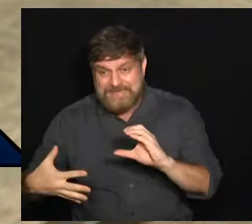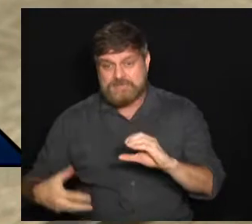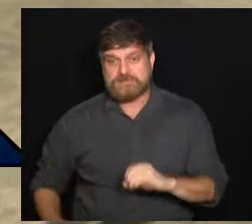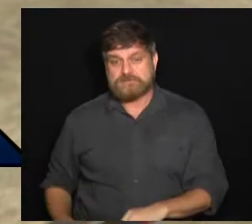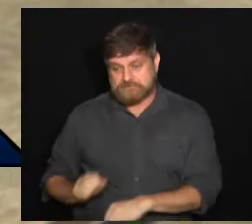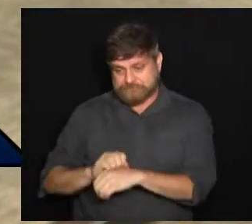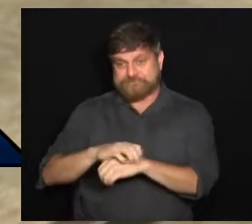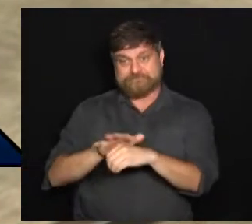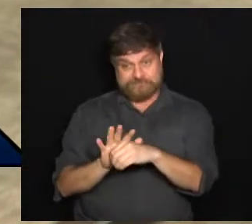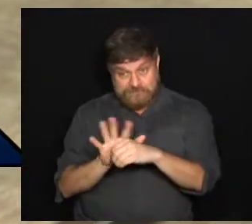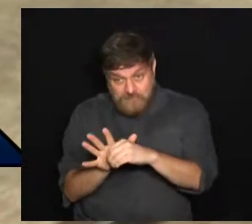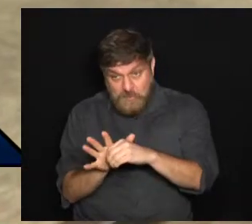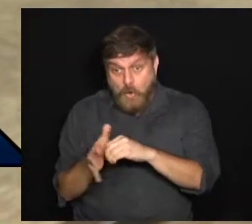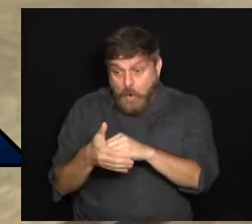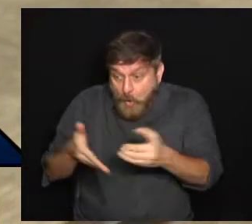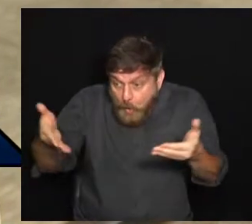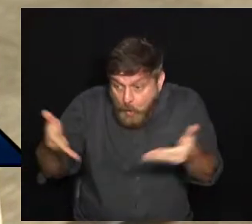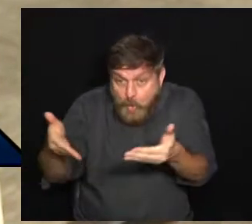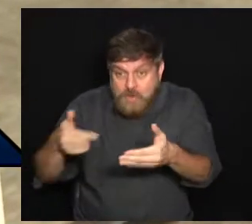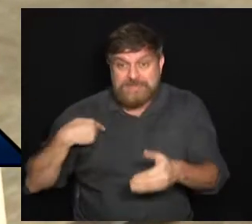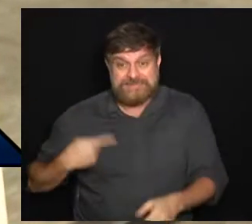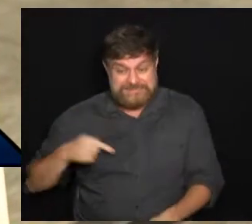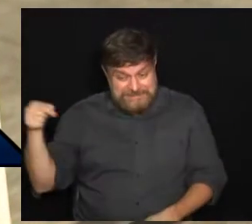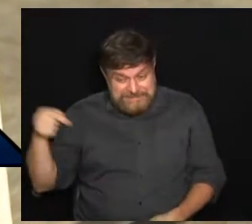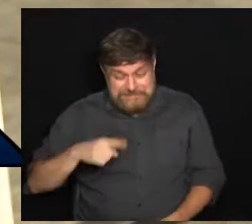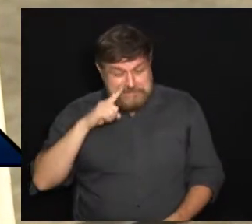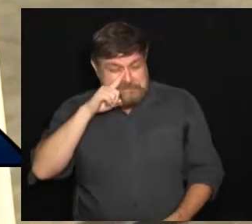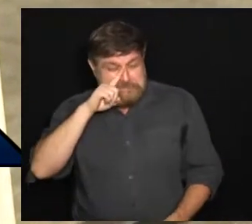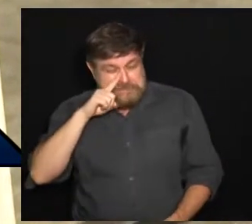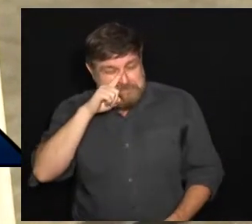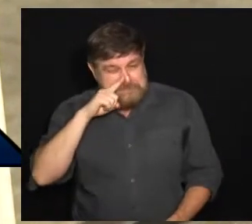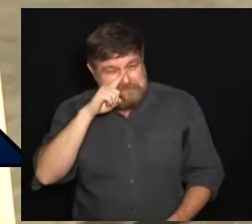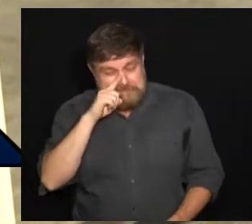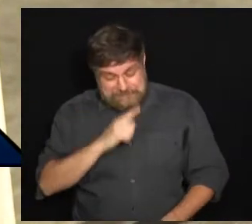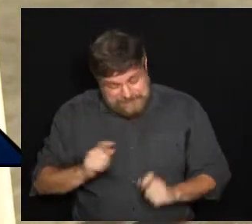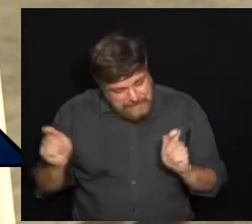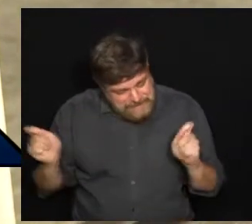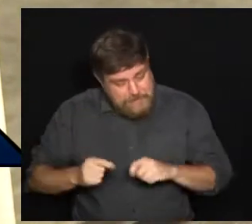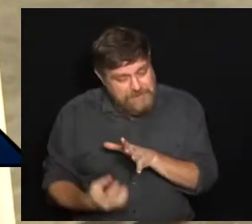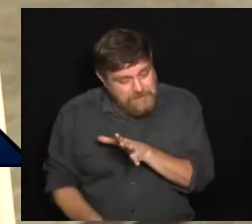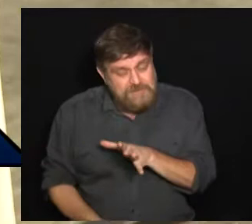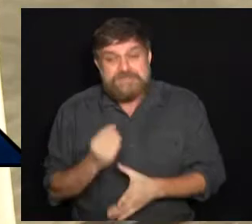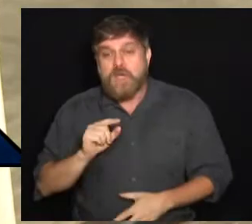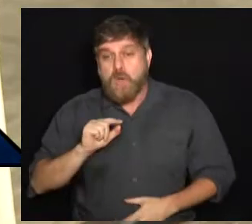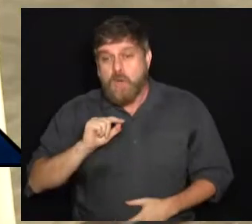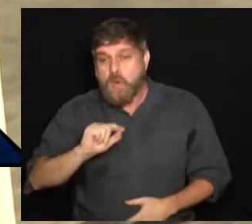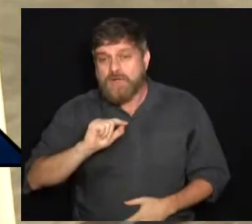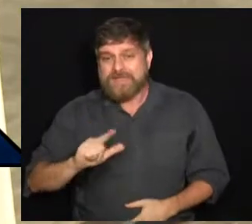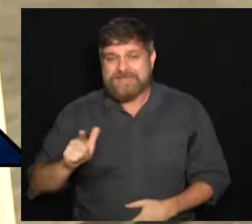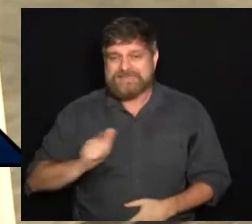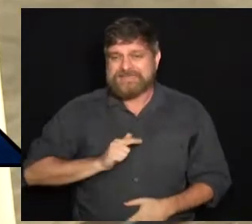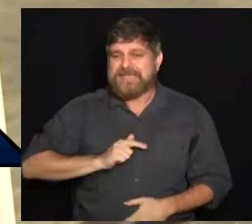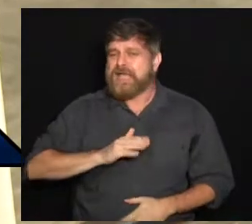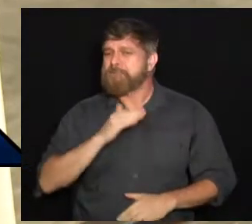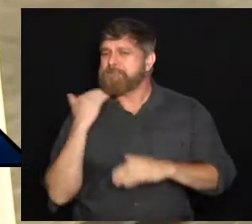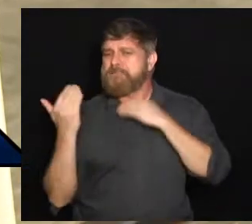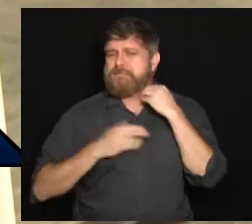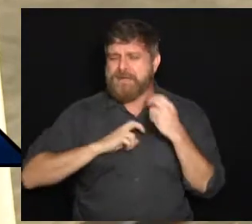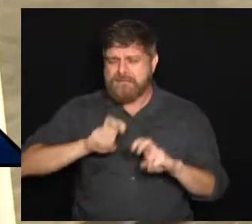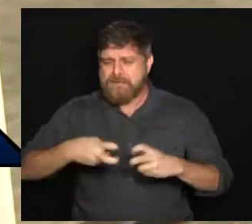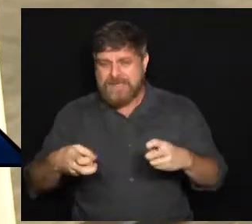problema que nós estamos enfrentando hoje, com um potencial para causar tantas mortes